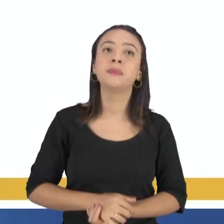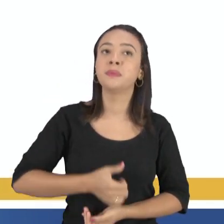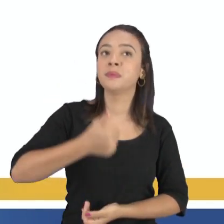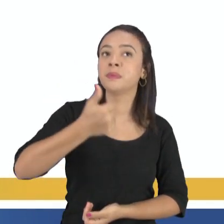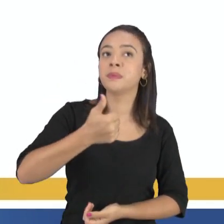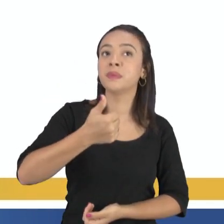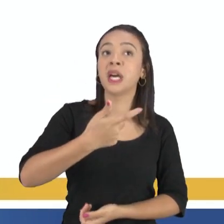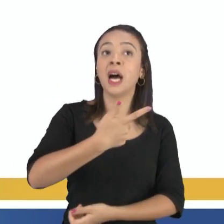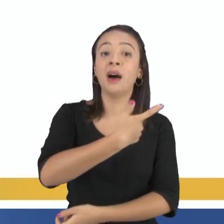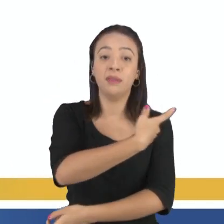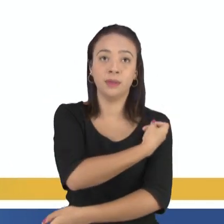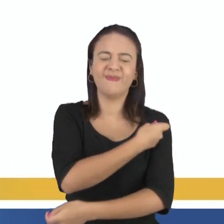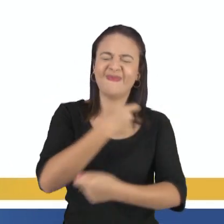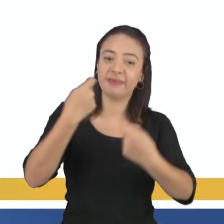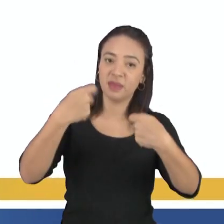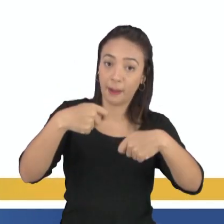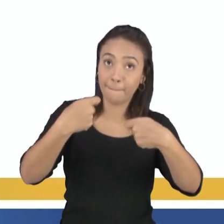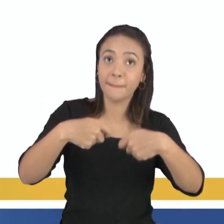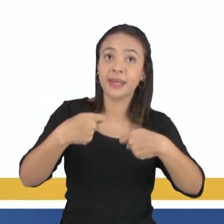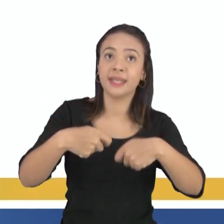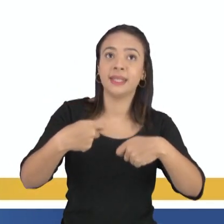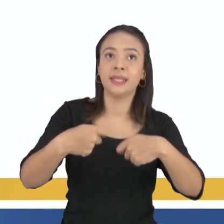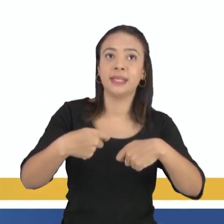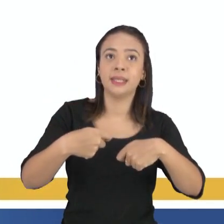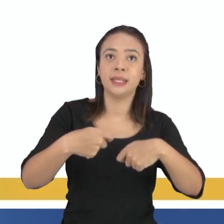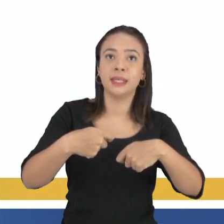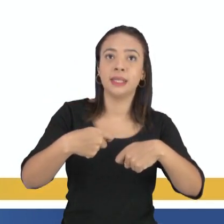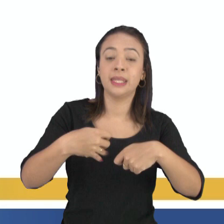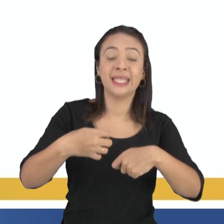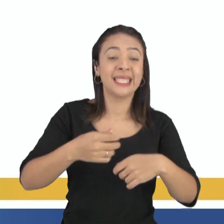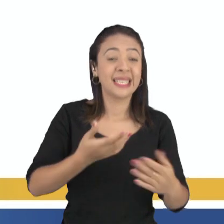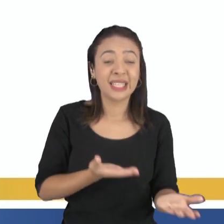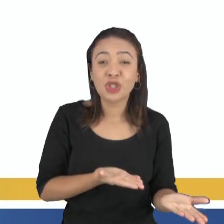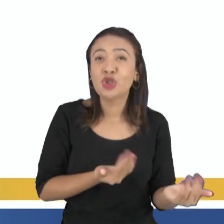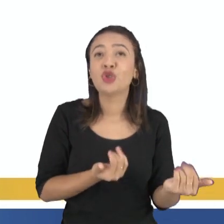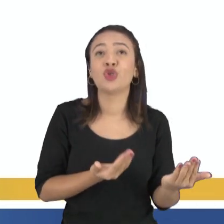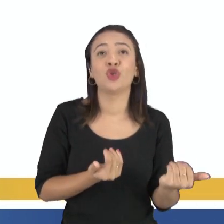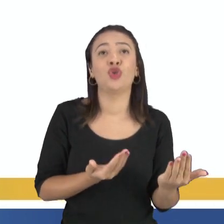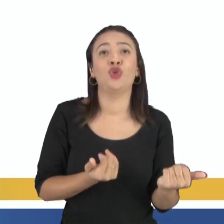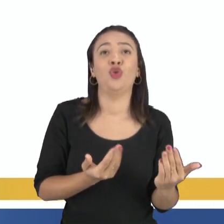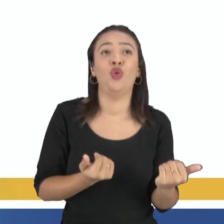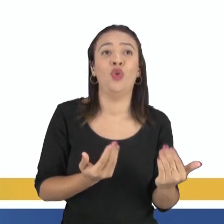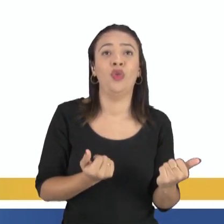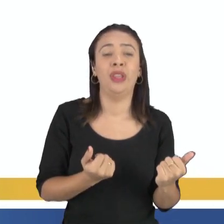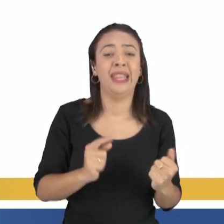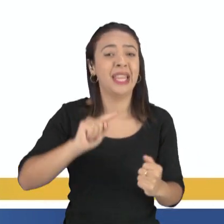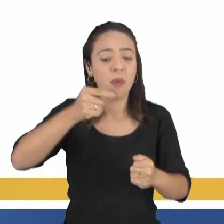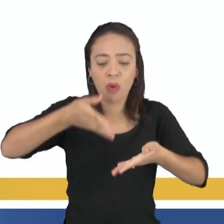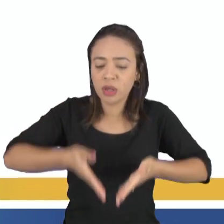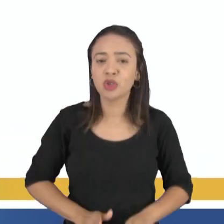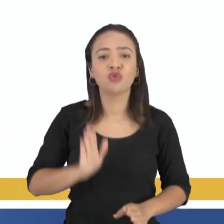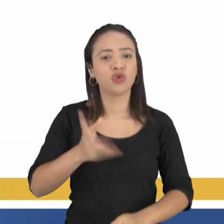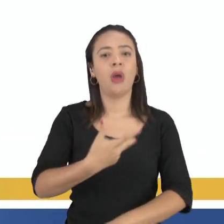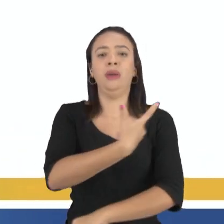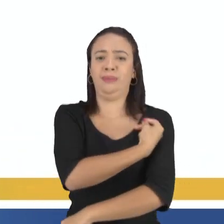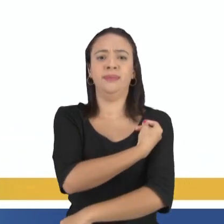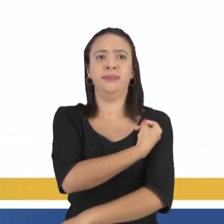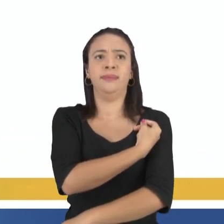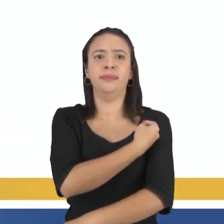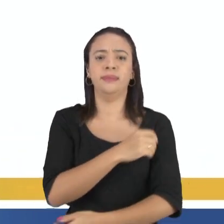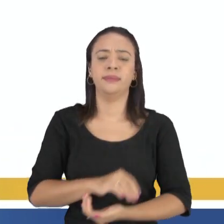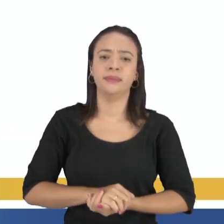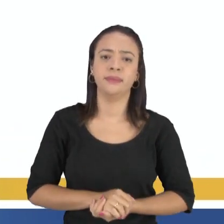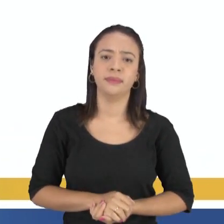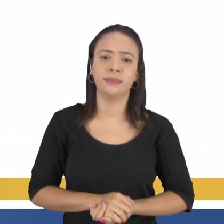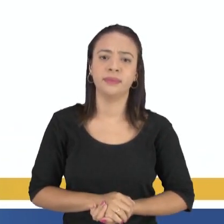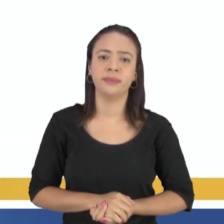A primeira. A vacina deve ser administrada o mais precocemente possível, logo após o nascimento. E